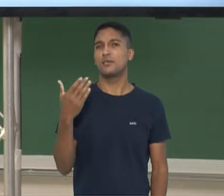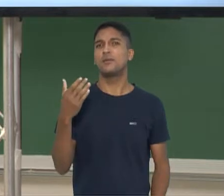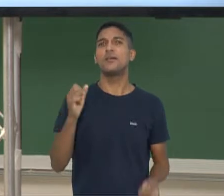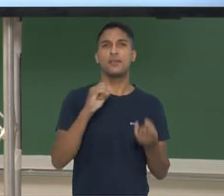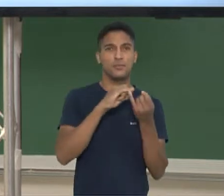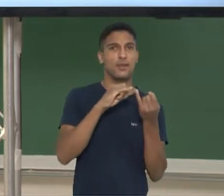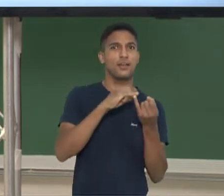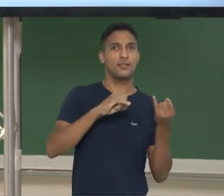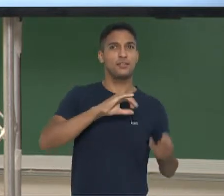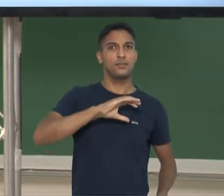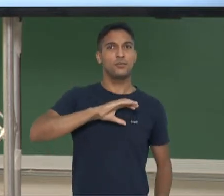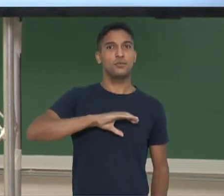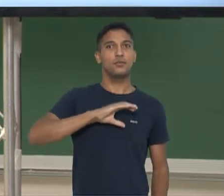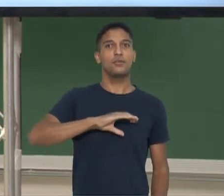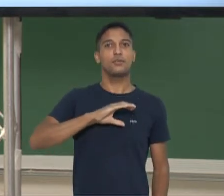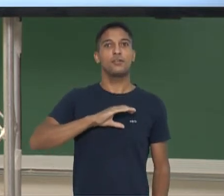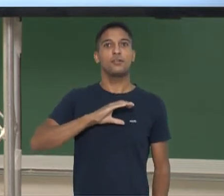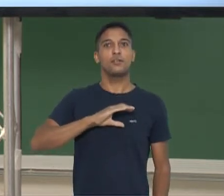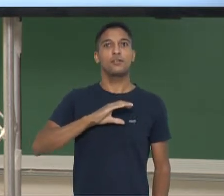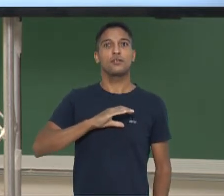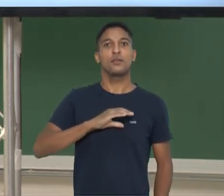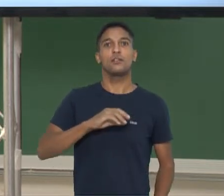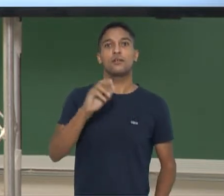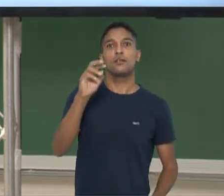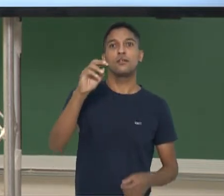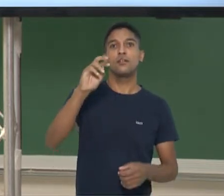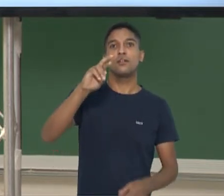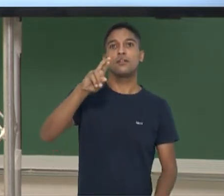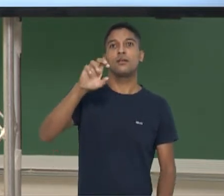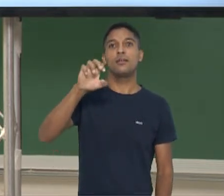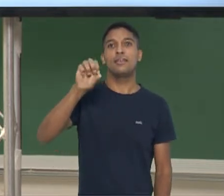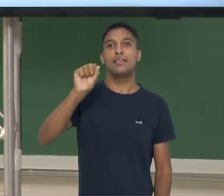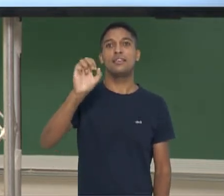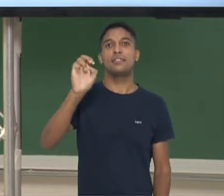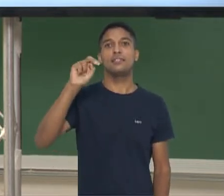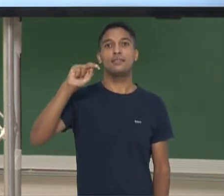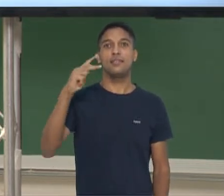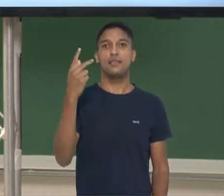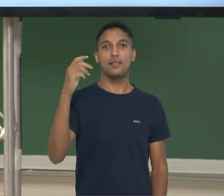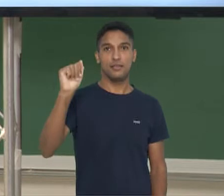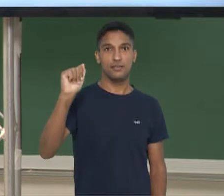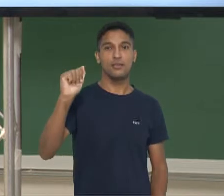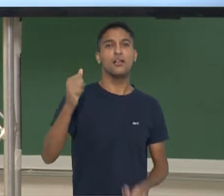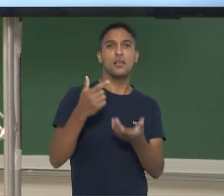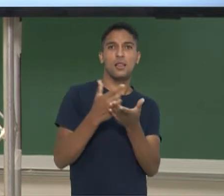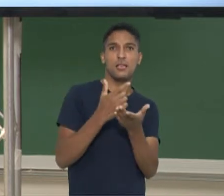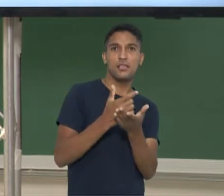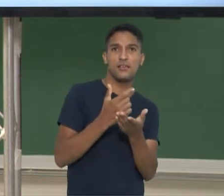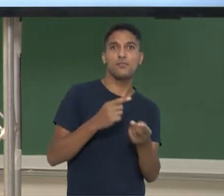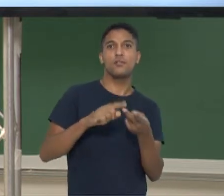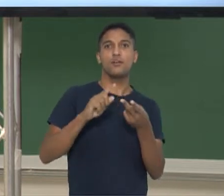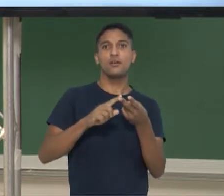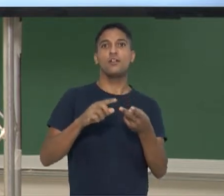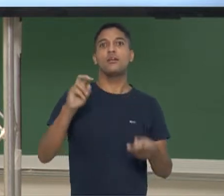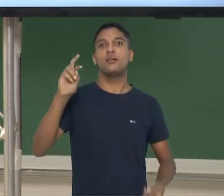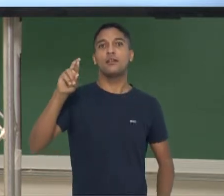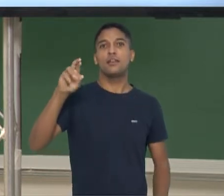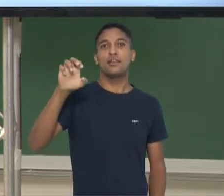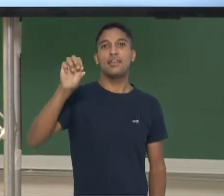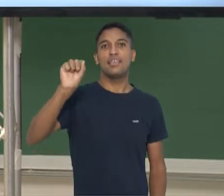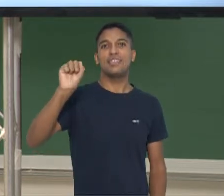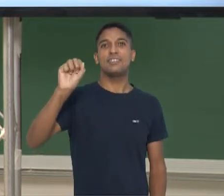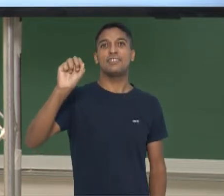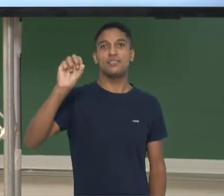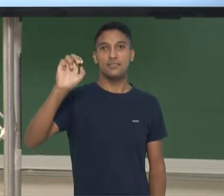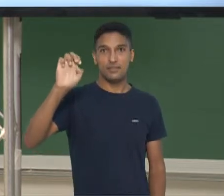parecido com a resenha que nós temos aqui. Resenha de livro, resenha de filme, resenha, enfim, vários tipos